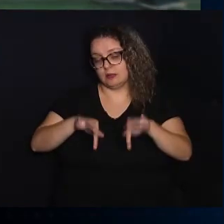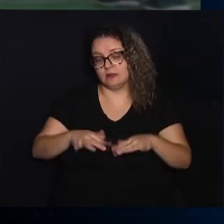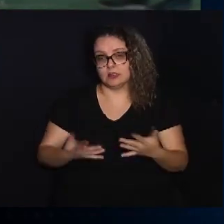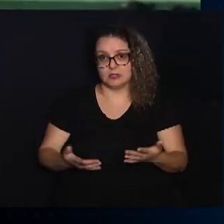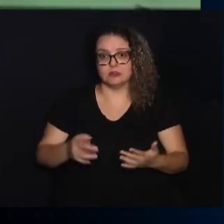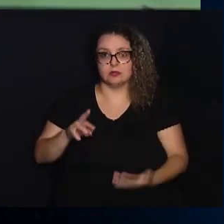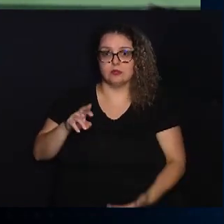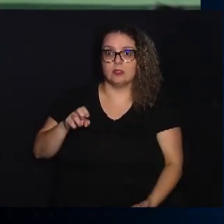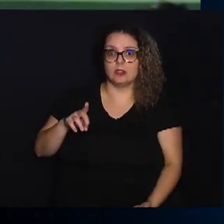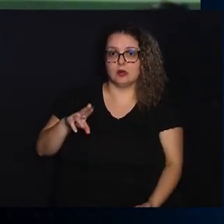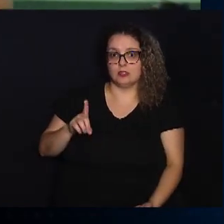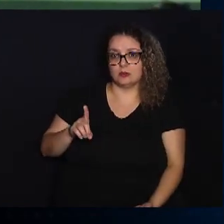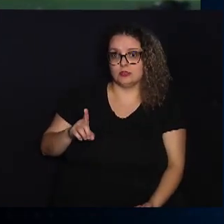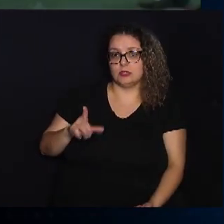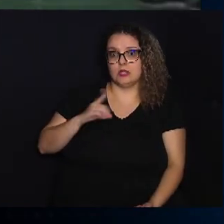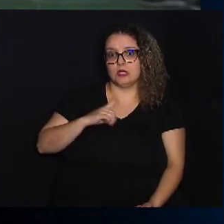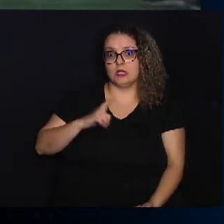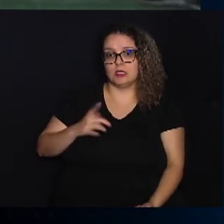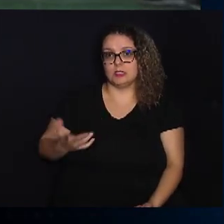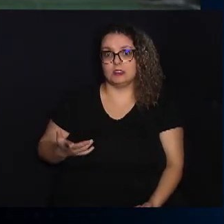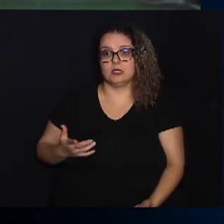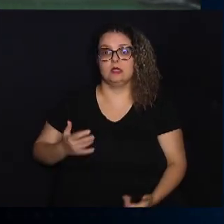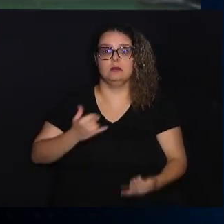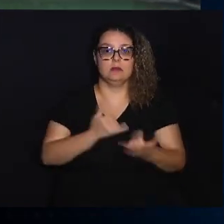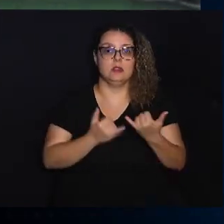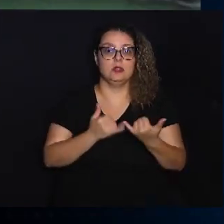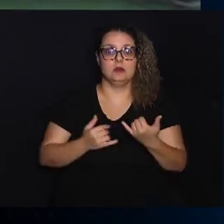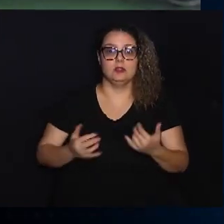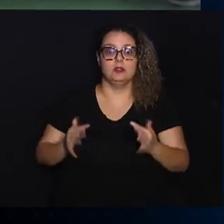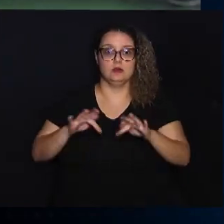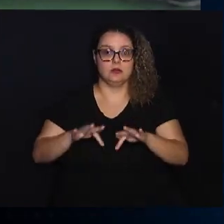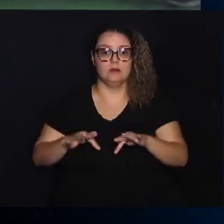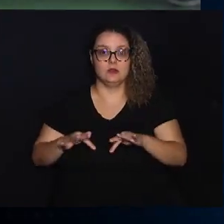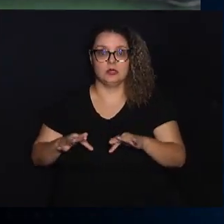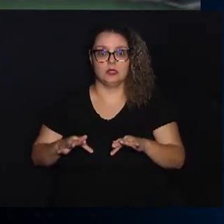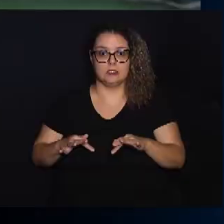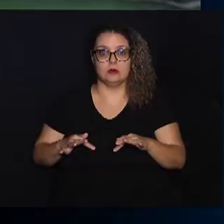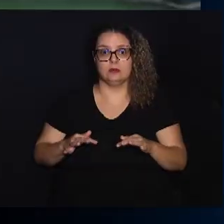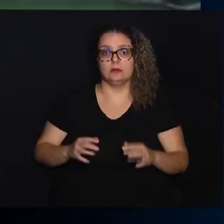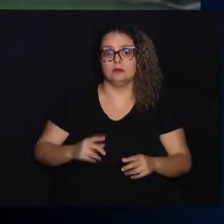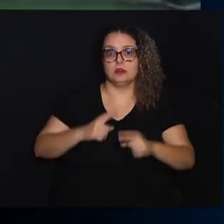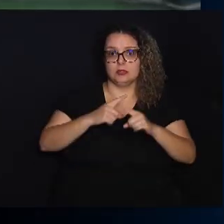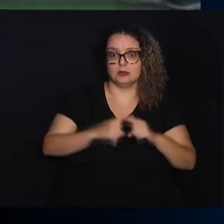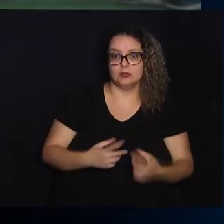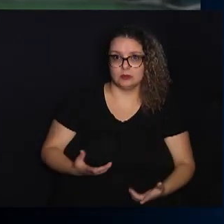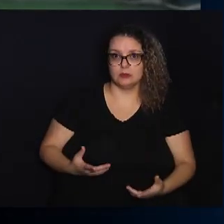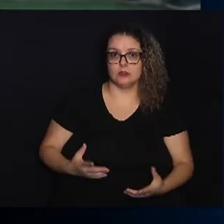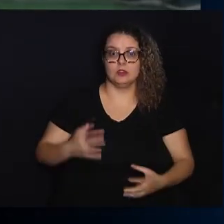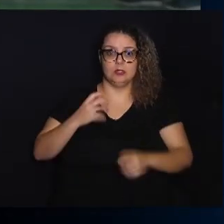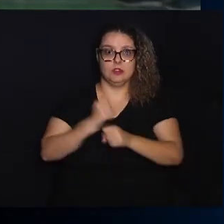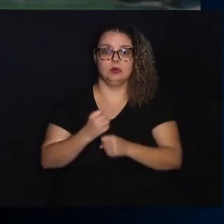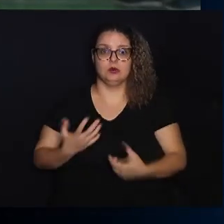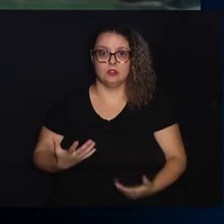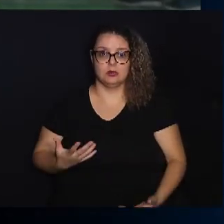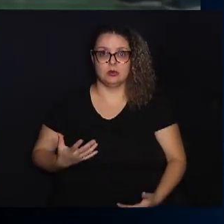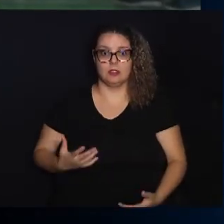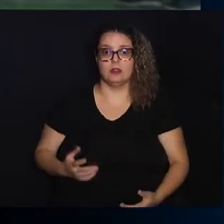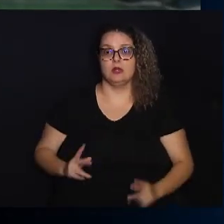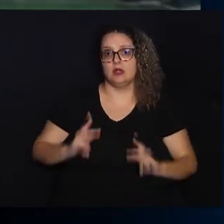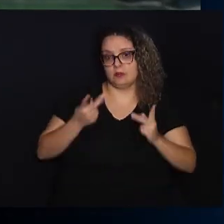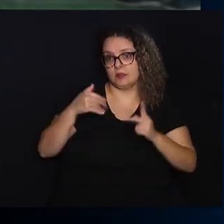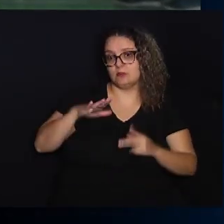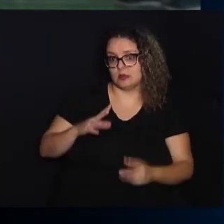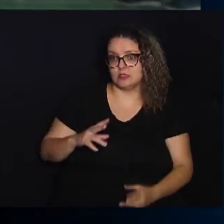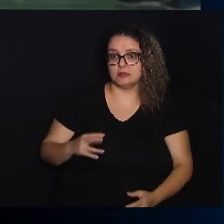E aí terminando o round já tem essa parcial. Chegou no final da luta, tá? Soma-se os rounds vencidos,